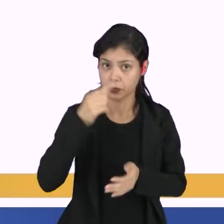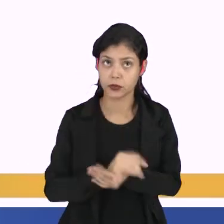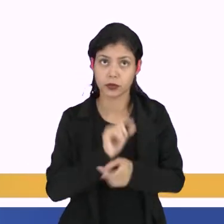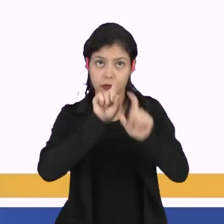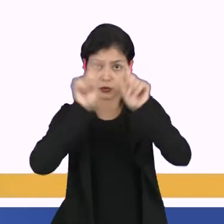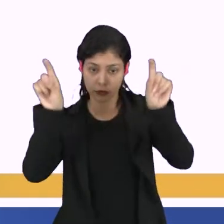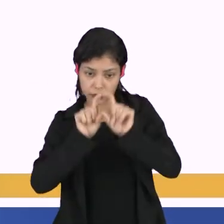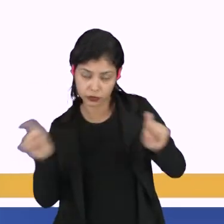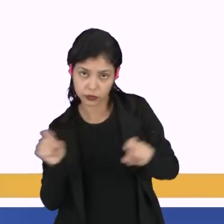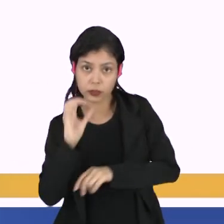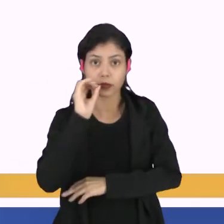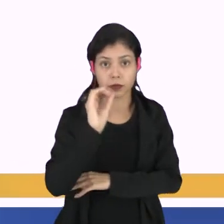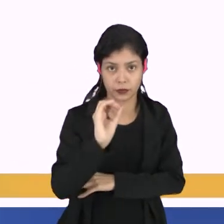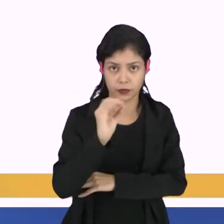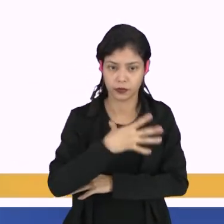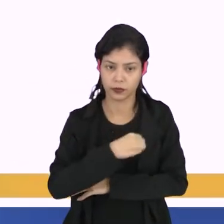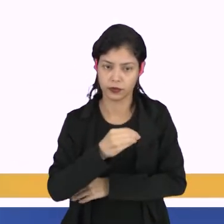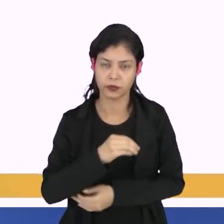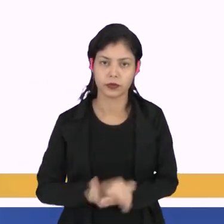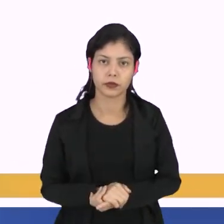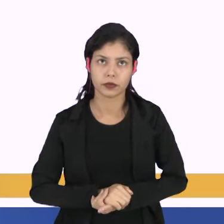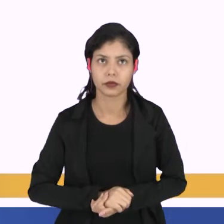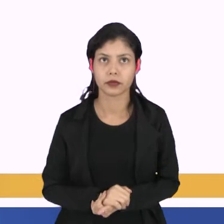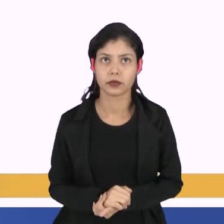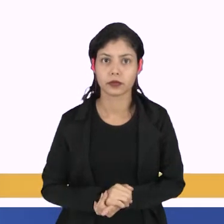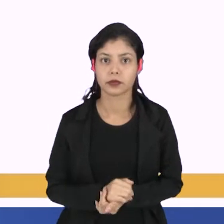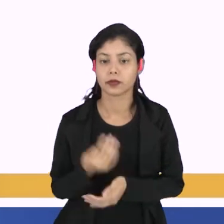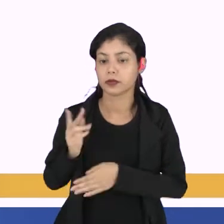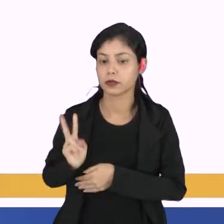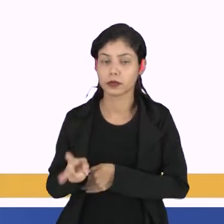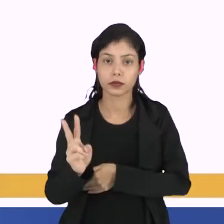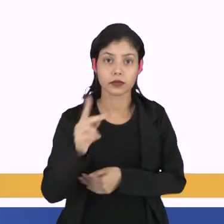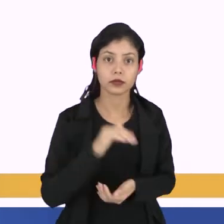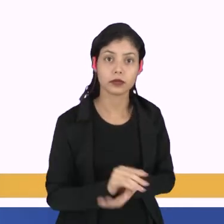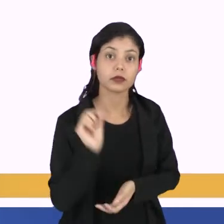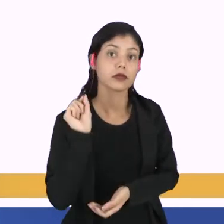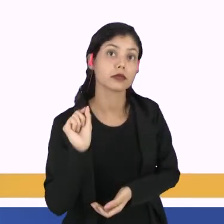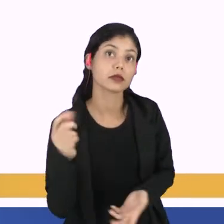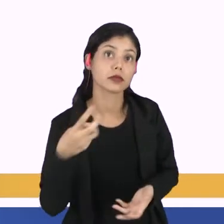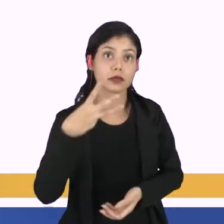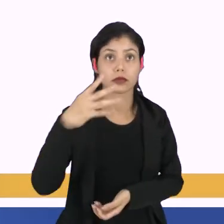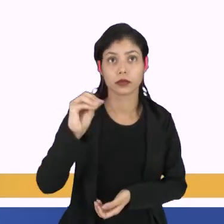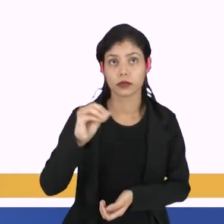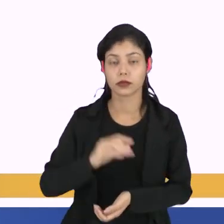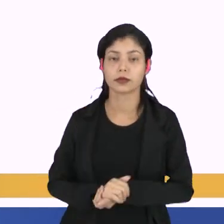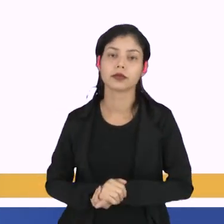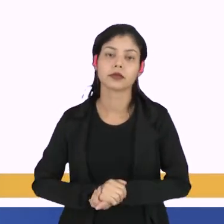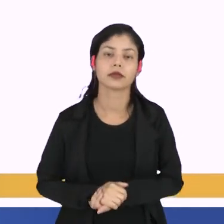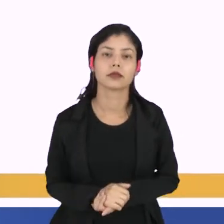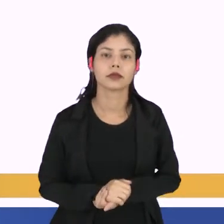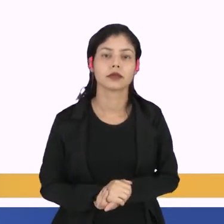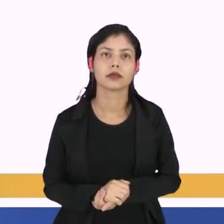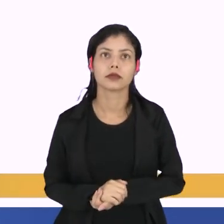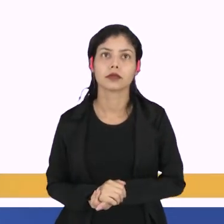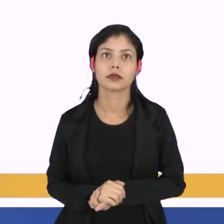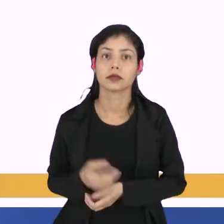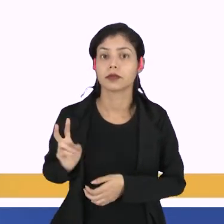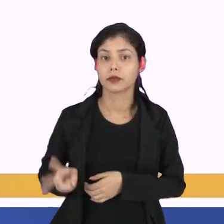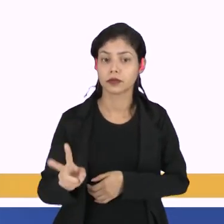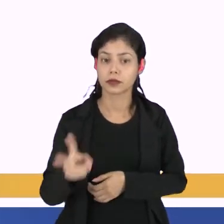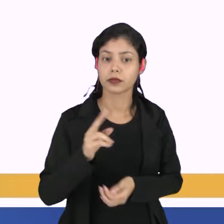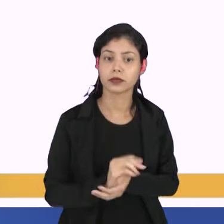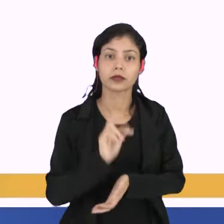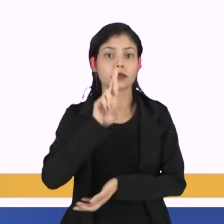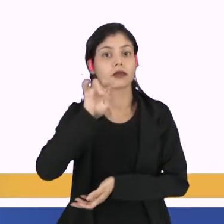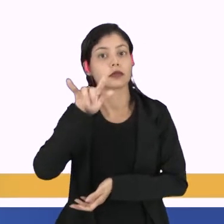nós temos 0 filho. E aí nós temos uma frequência absoluta de 30. Na frequência relativa nós